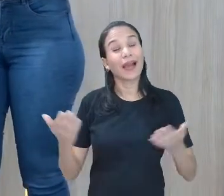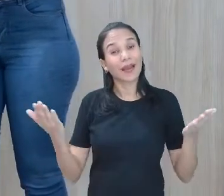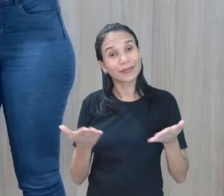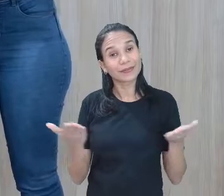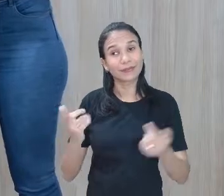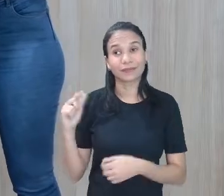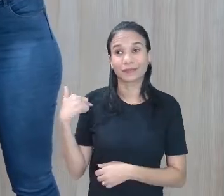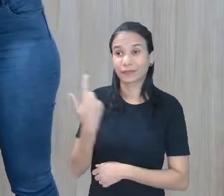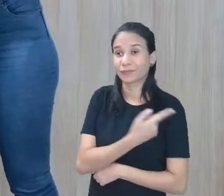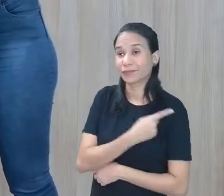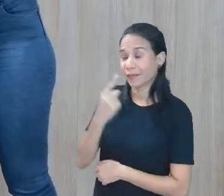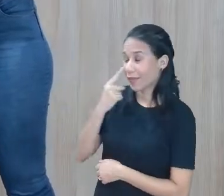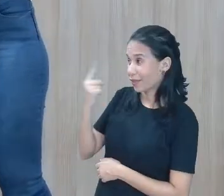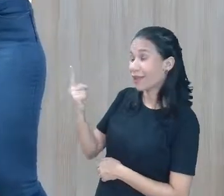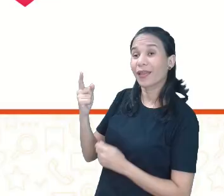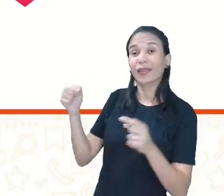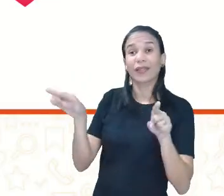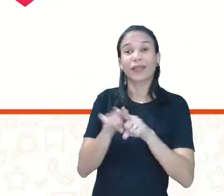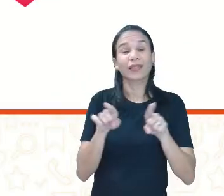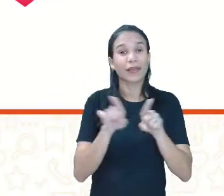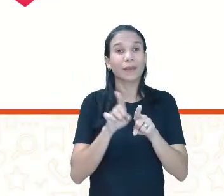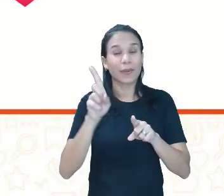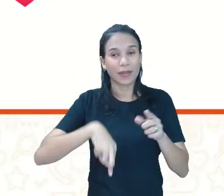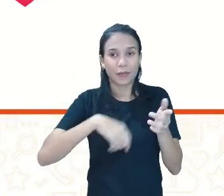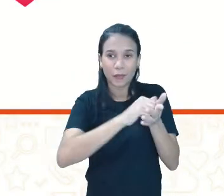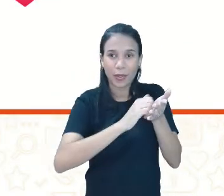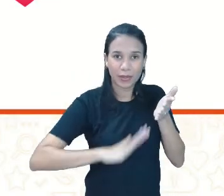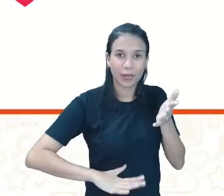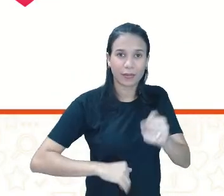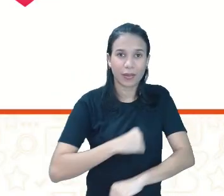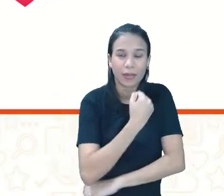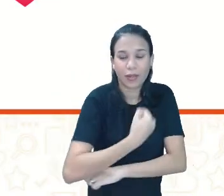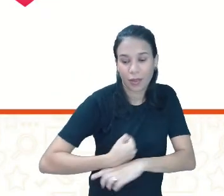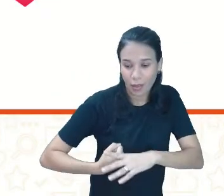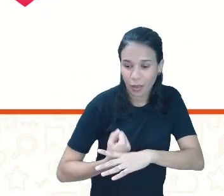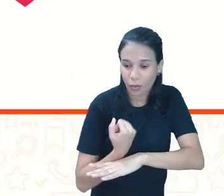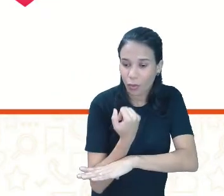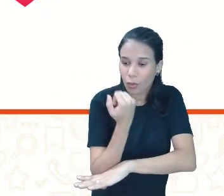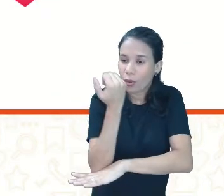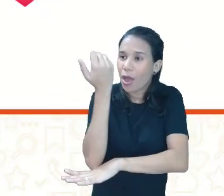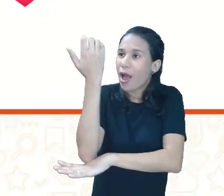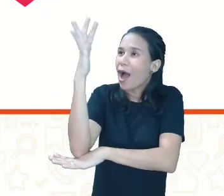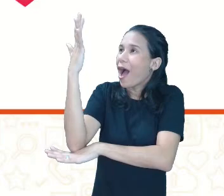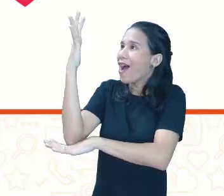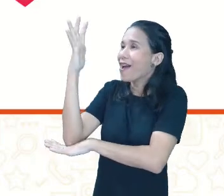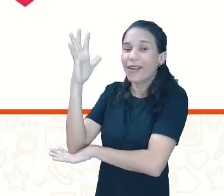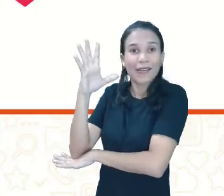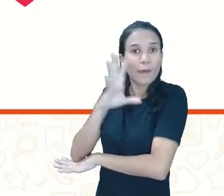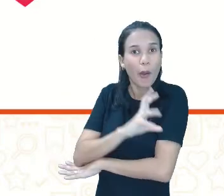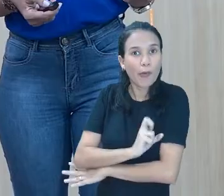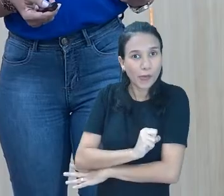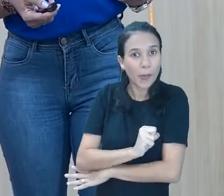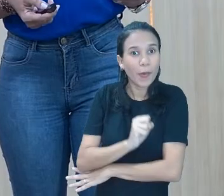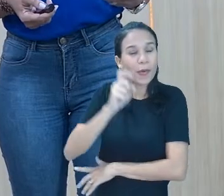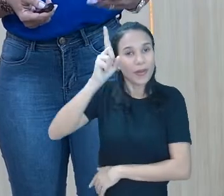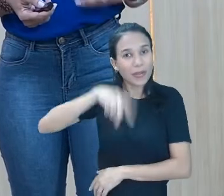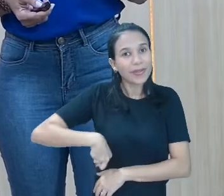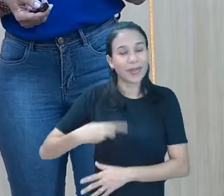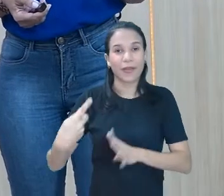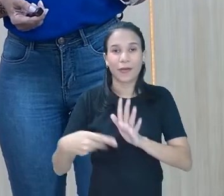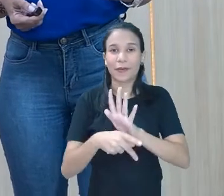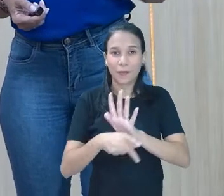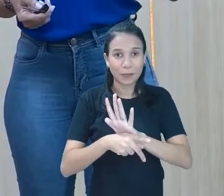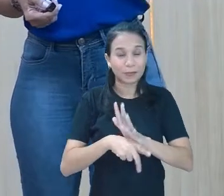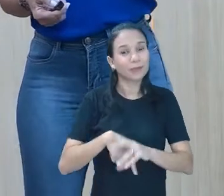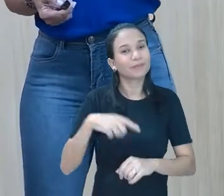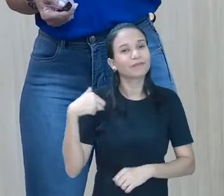E aí a gente tem essa possibilidade de atividade que é a árvore do amor, né? É uma atividade que a gente pode fazer